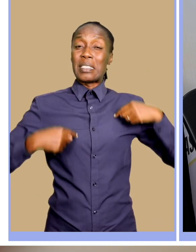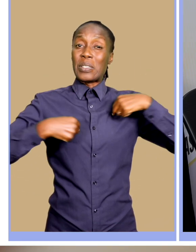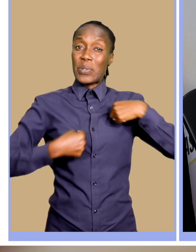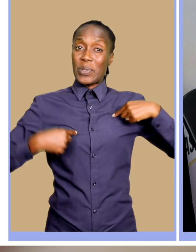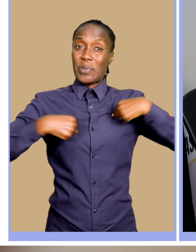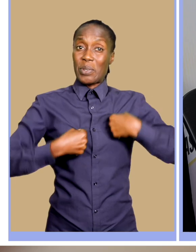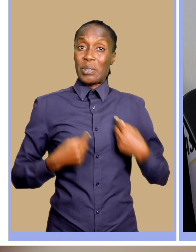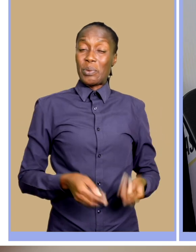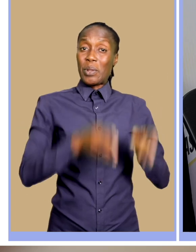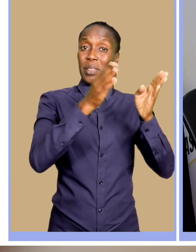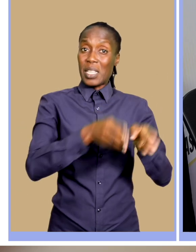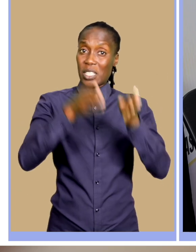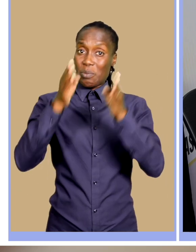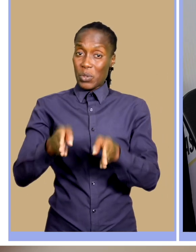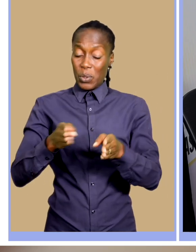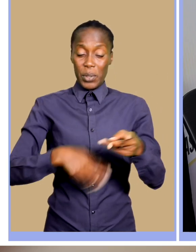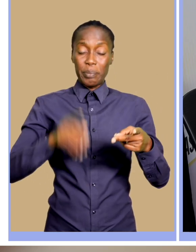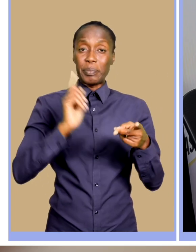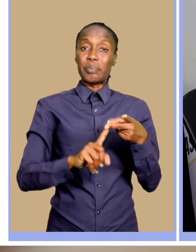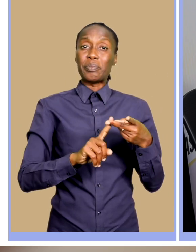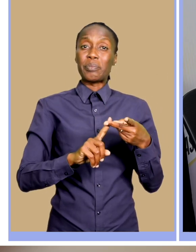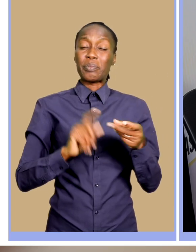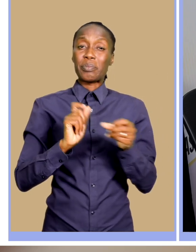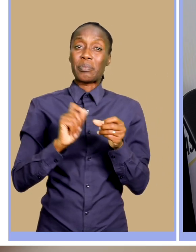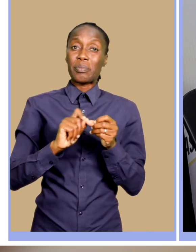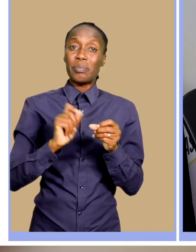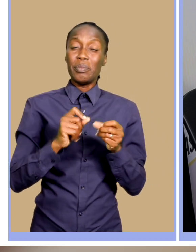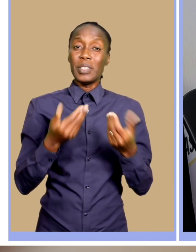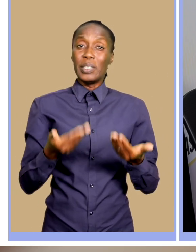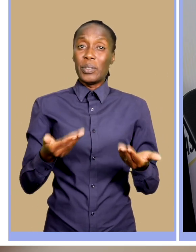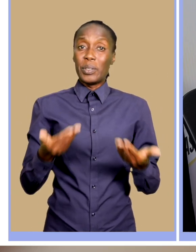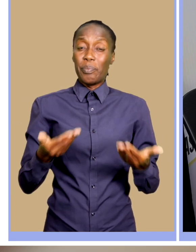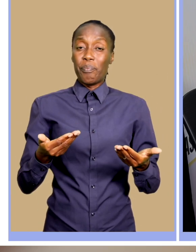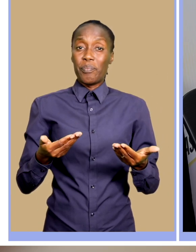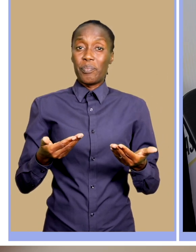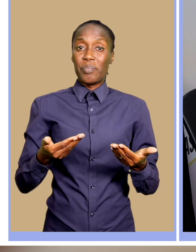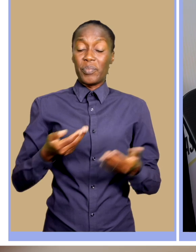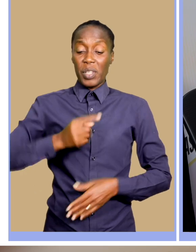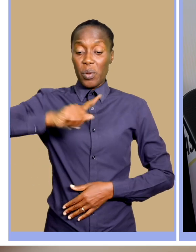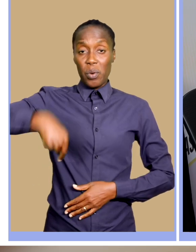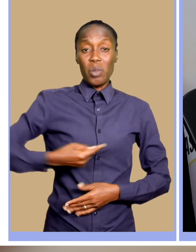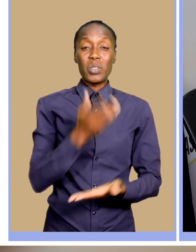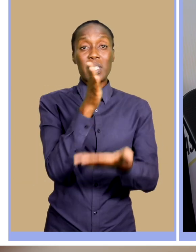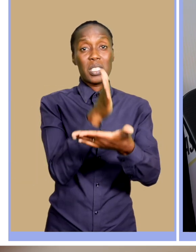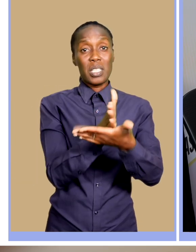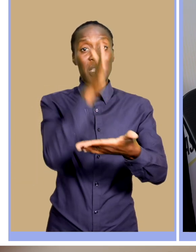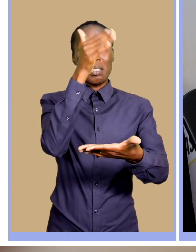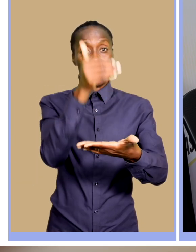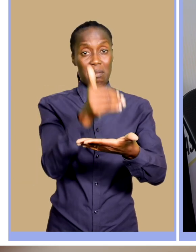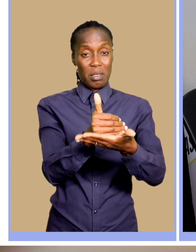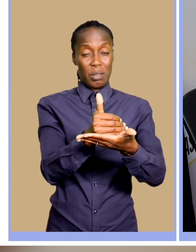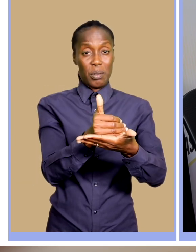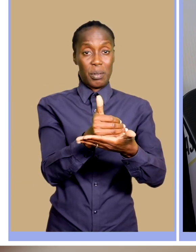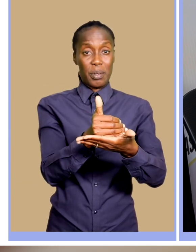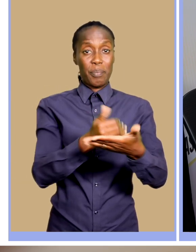Entretanto, fica claro que o nosso setor, e eu acho que na verdade não só o